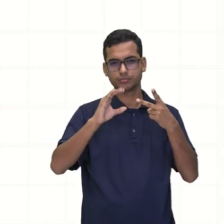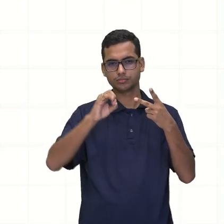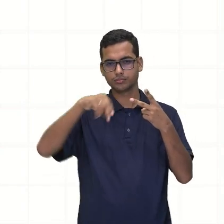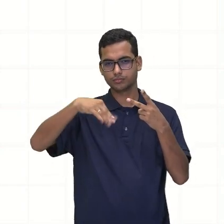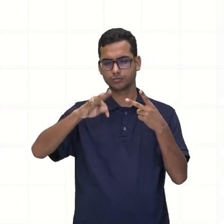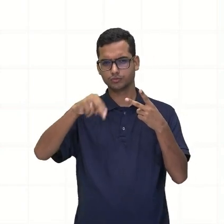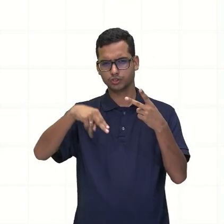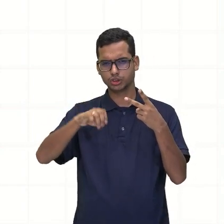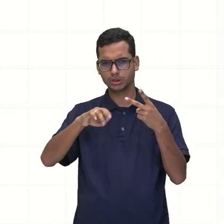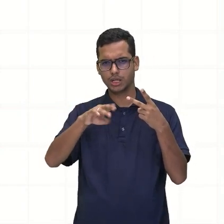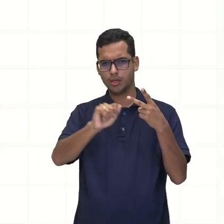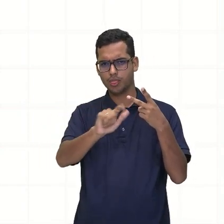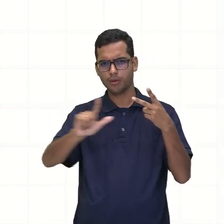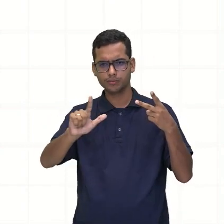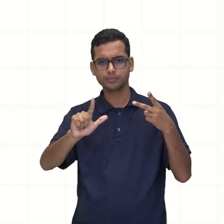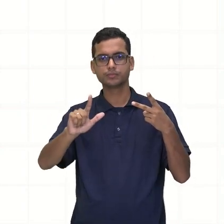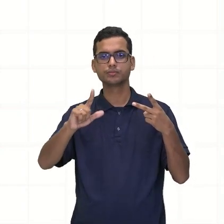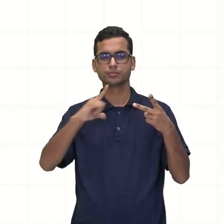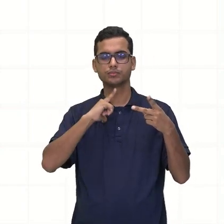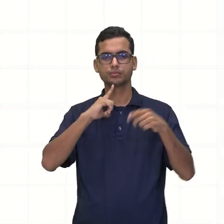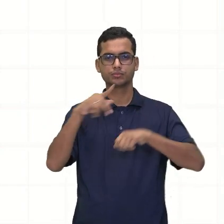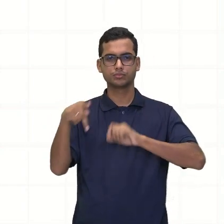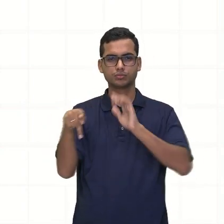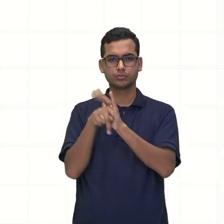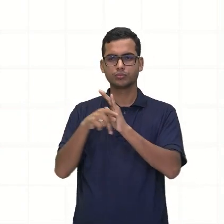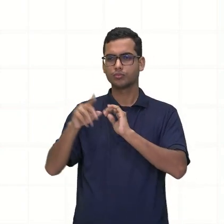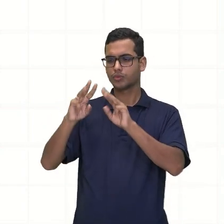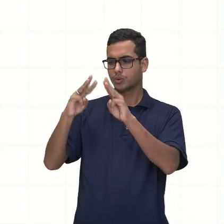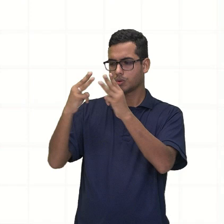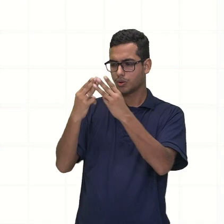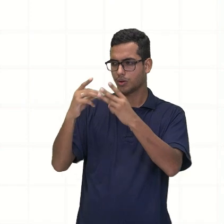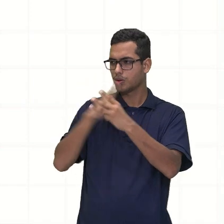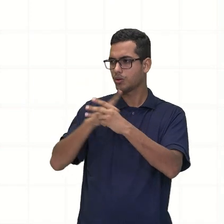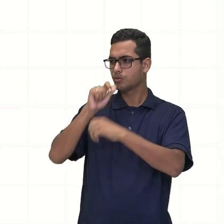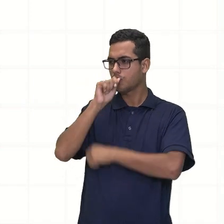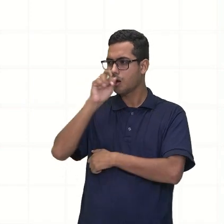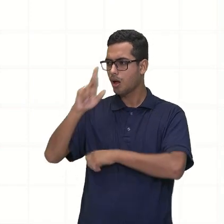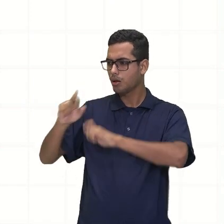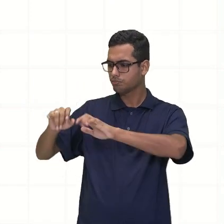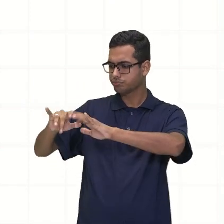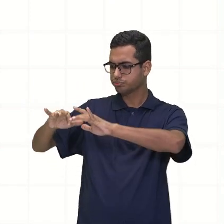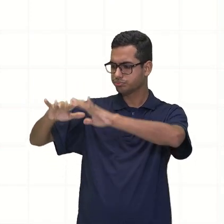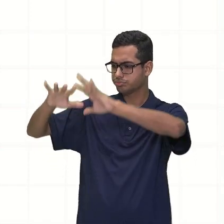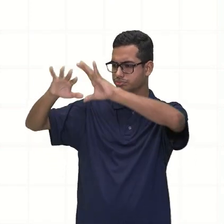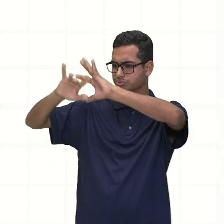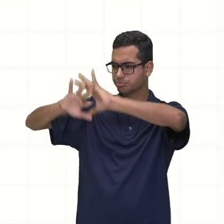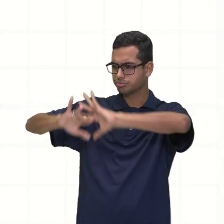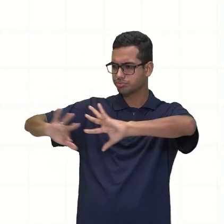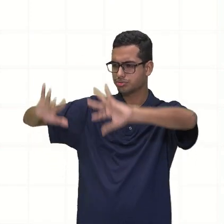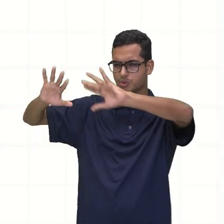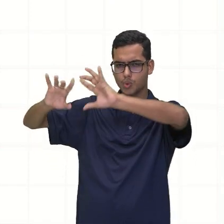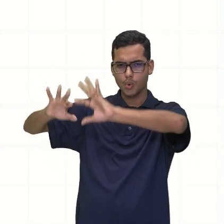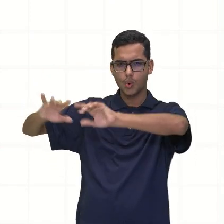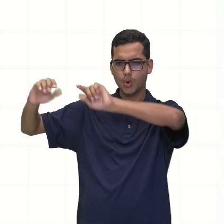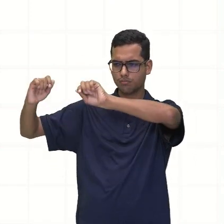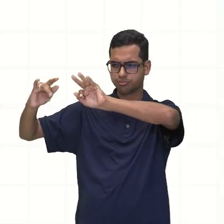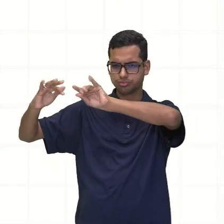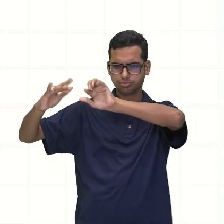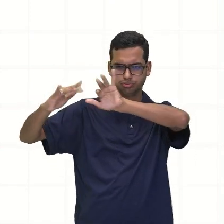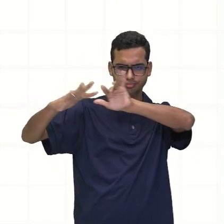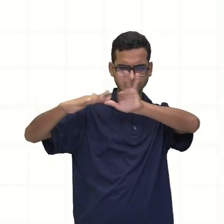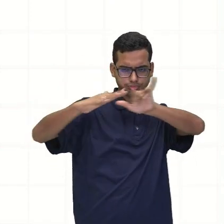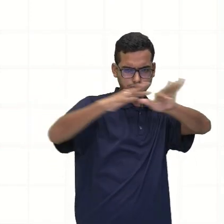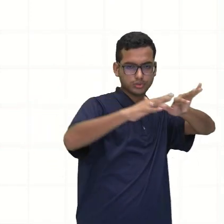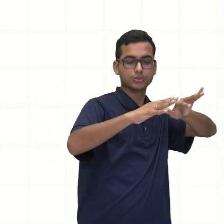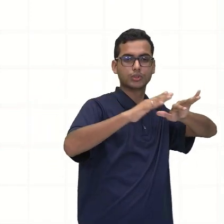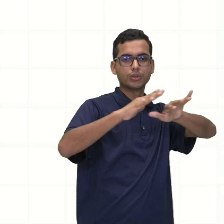e elas vão ali se expandir, né, para outras regiões, levando ali uma massa de ar mais quente, tá bom? E aí nós